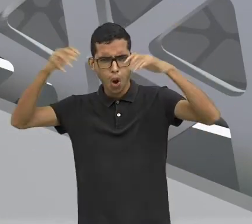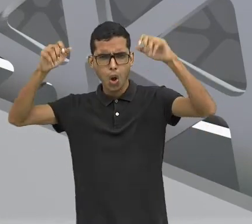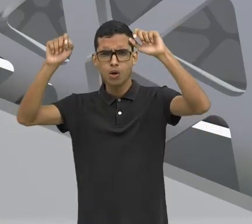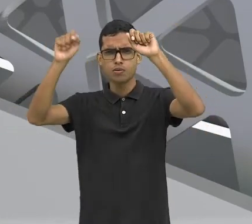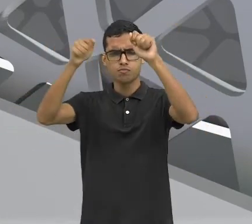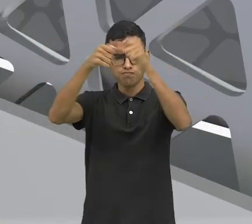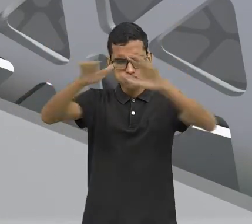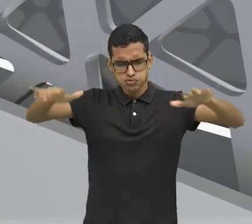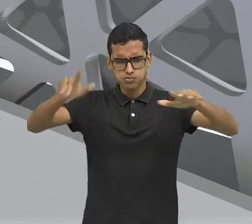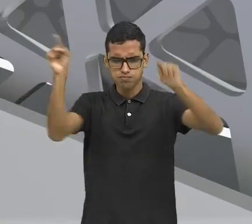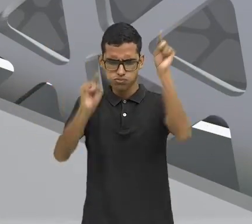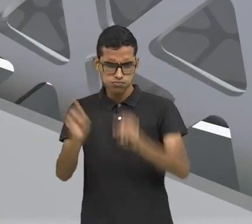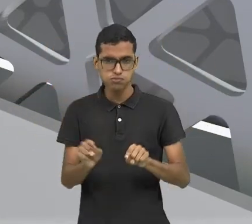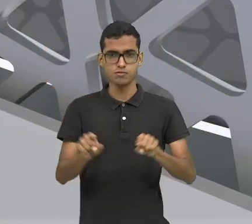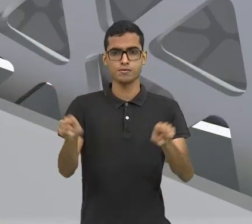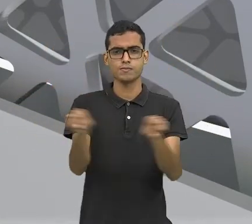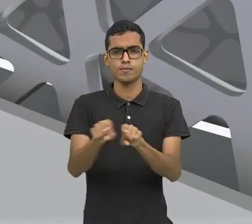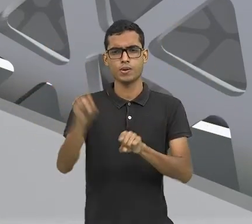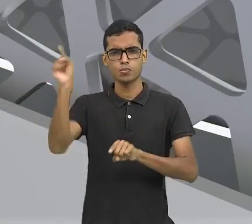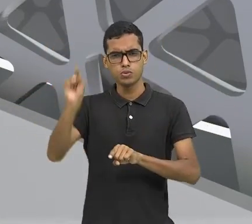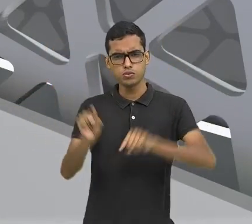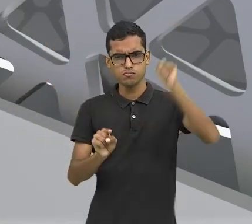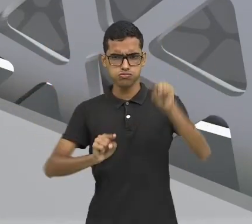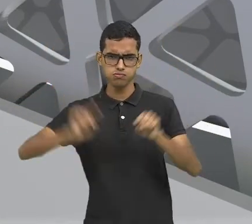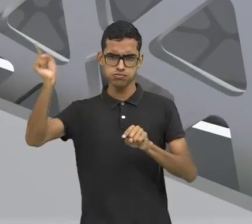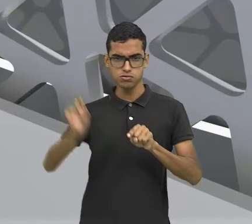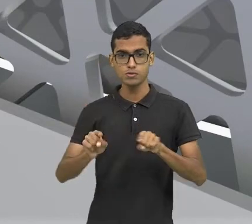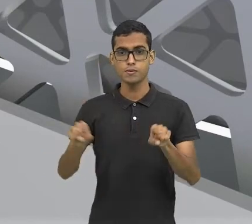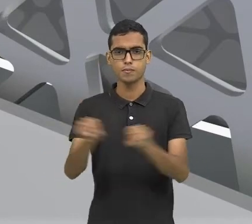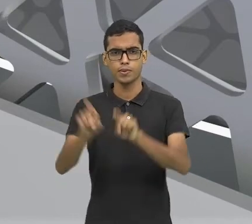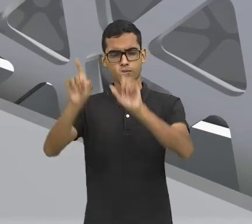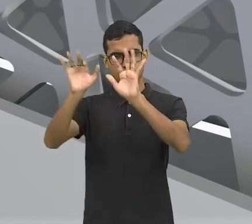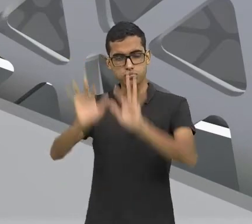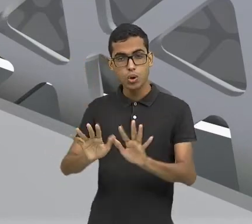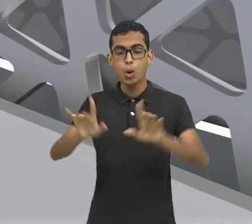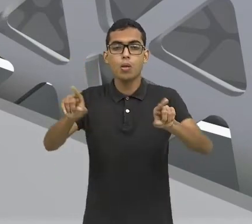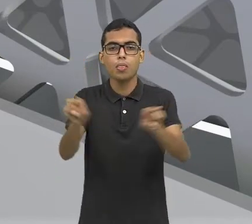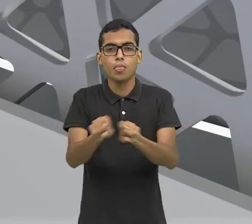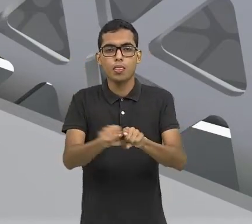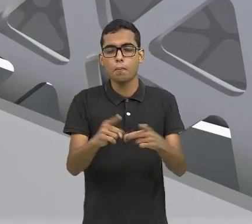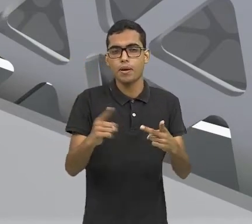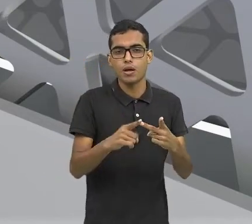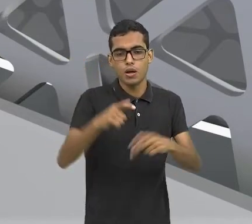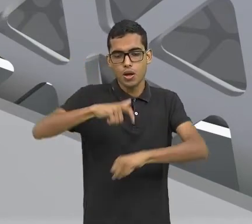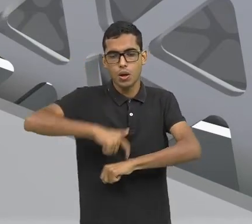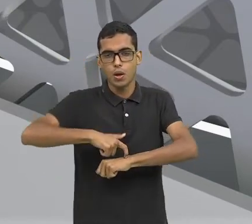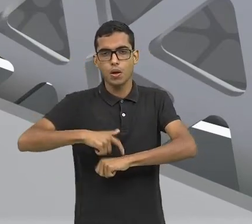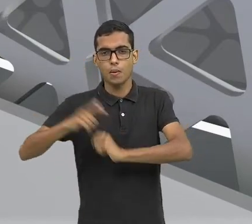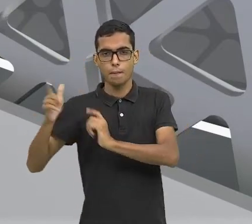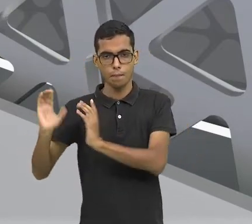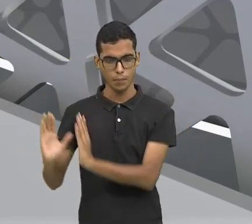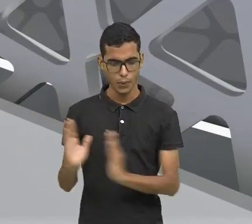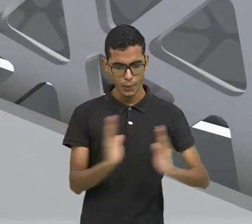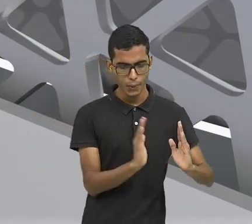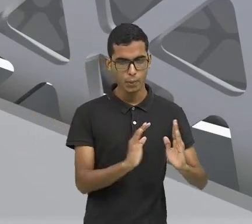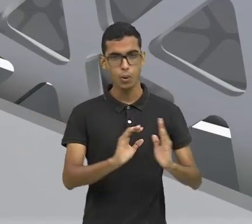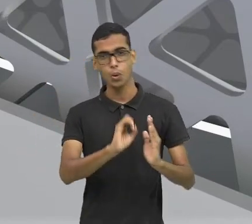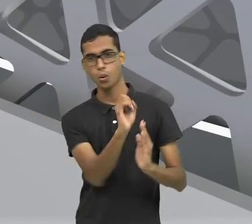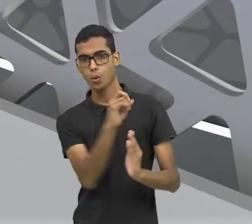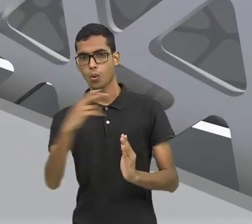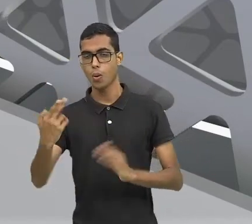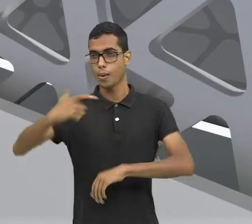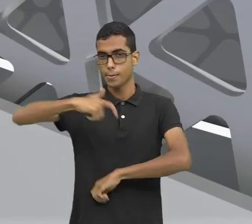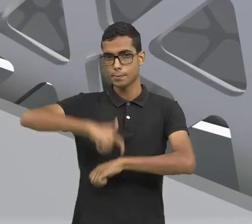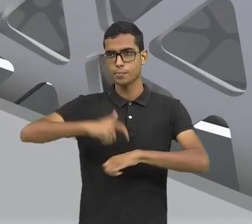trovejar, relampear, certo? E também que expressa ideia de tempo. Tanto tempo